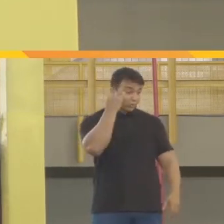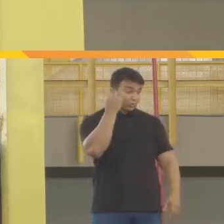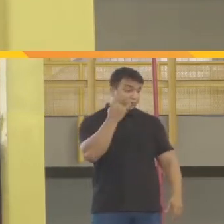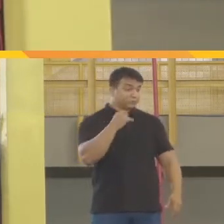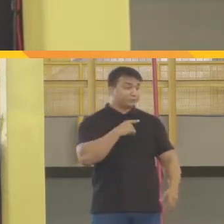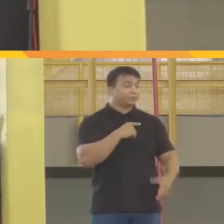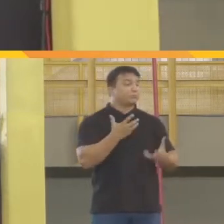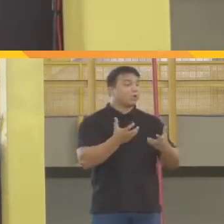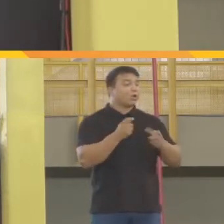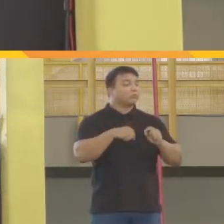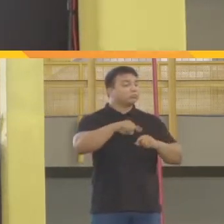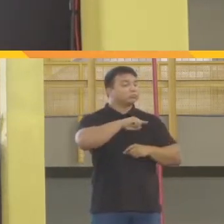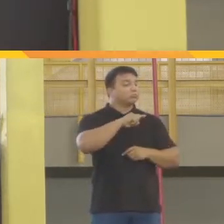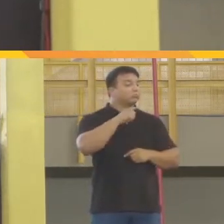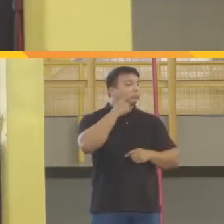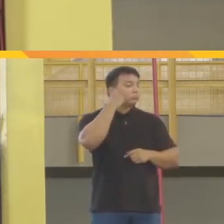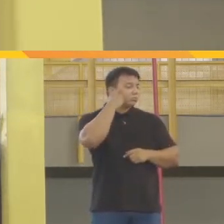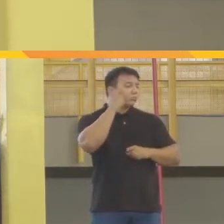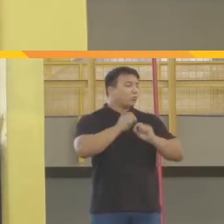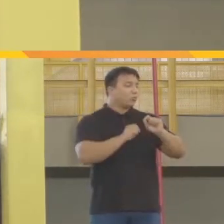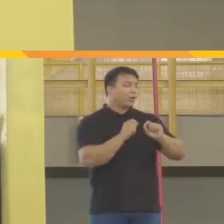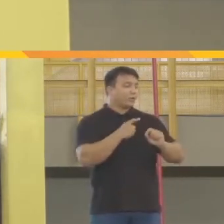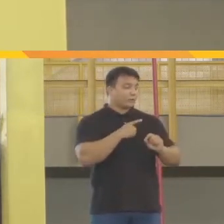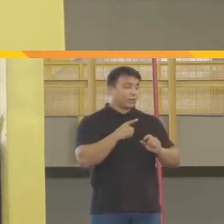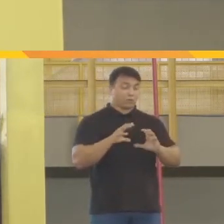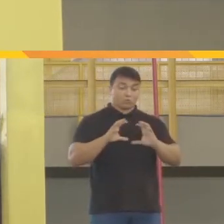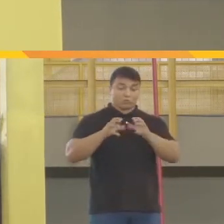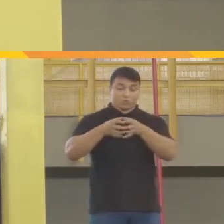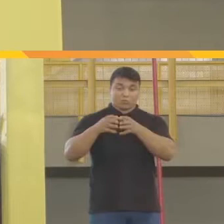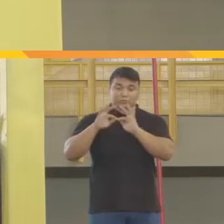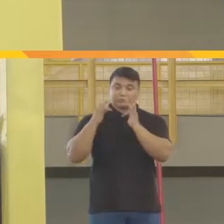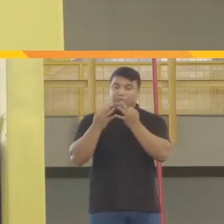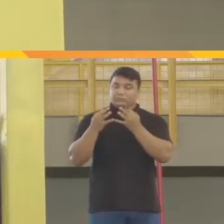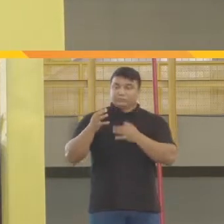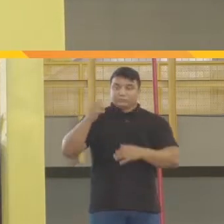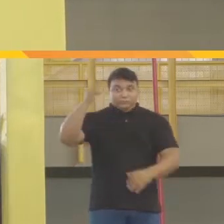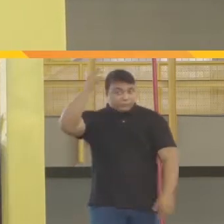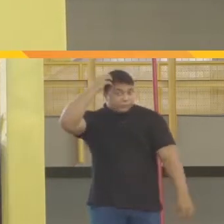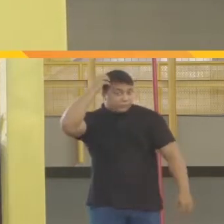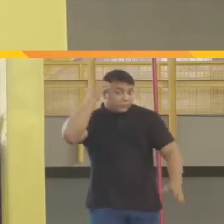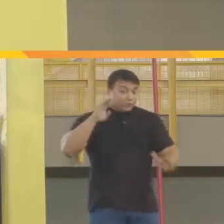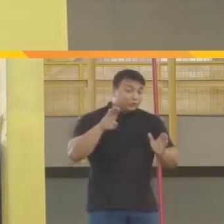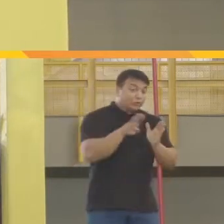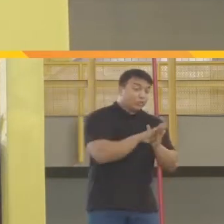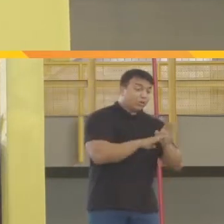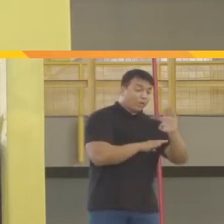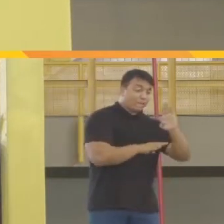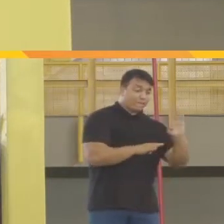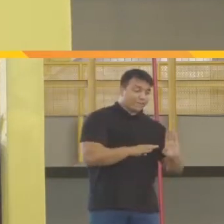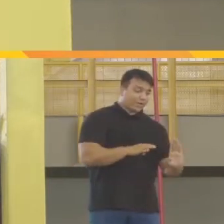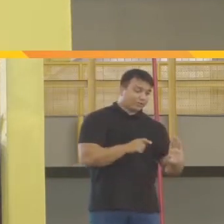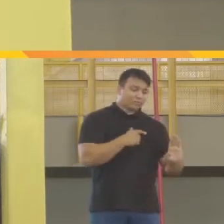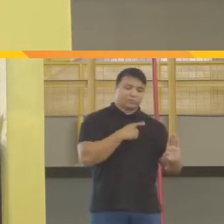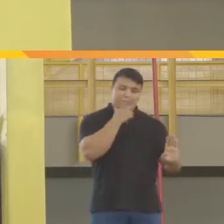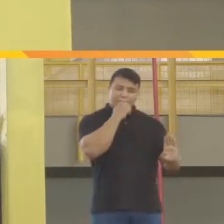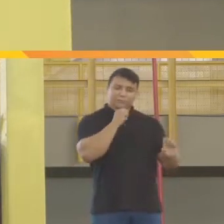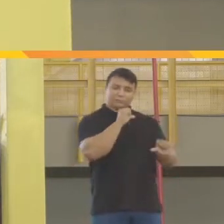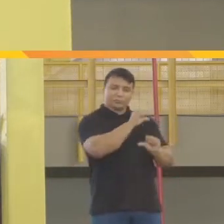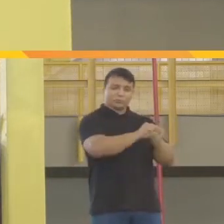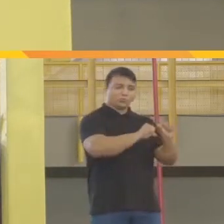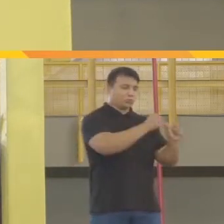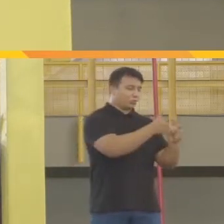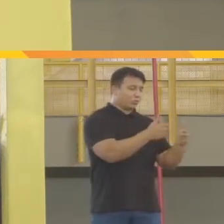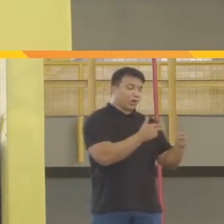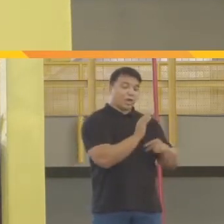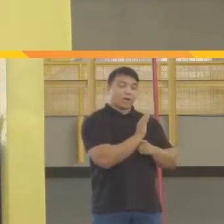quero que fique de tudo isso? Que a vinda da família real para cá e o que ela fez